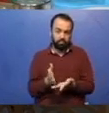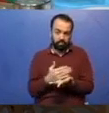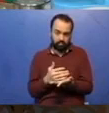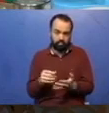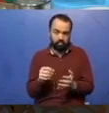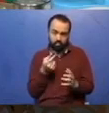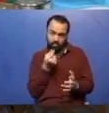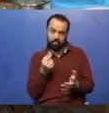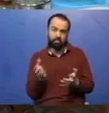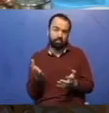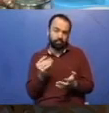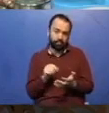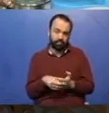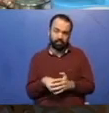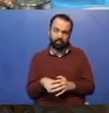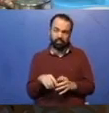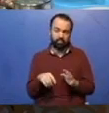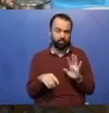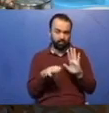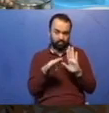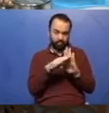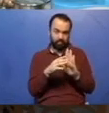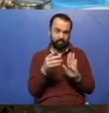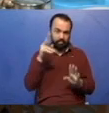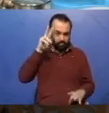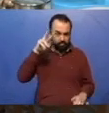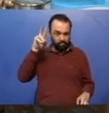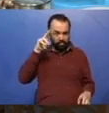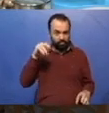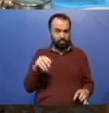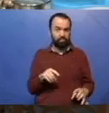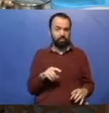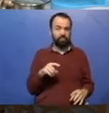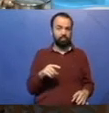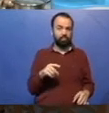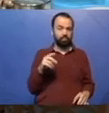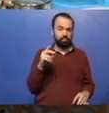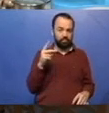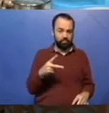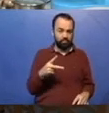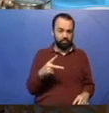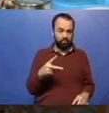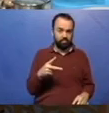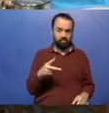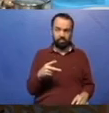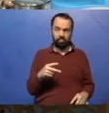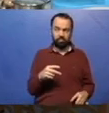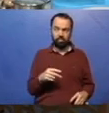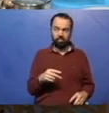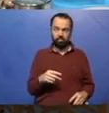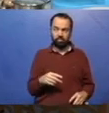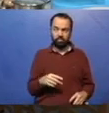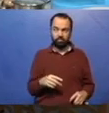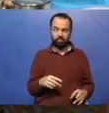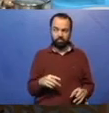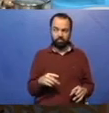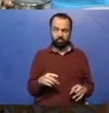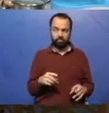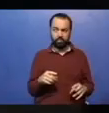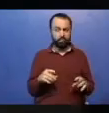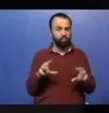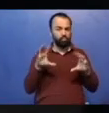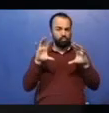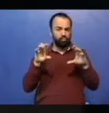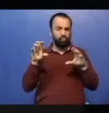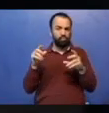pega o material. Nós vamos retomar a unidade 2, que fala sobre as nuvens. Quais são os